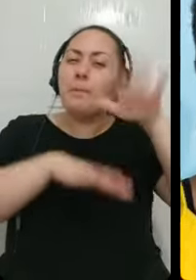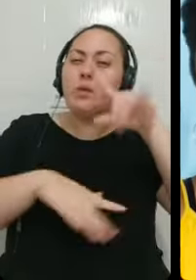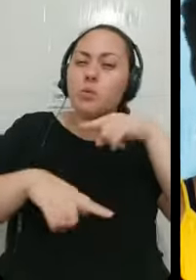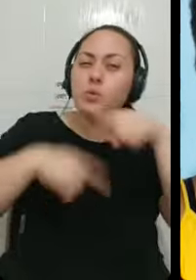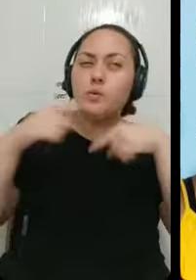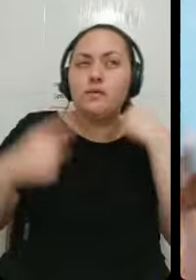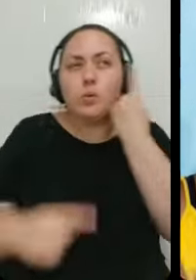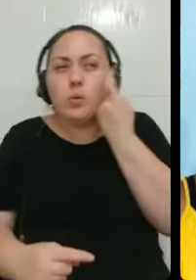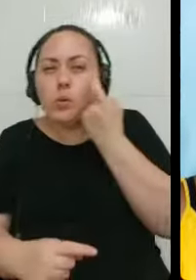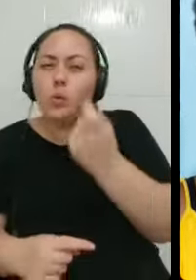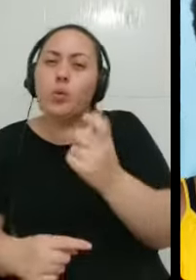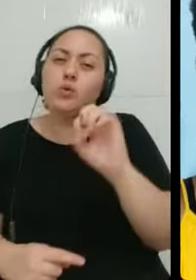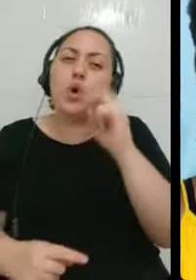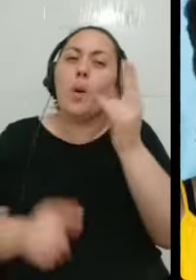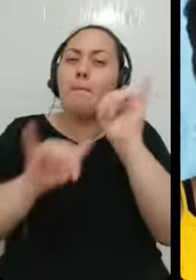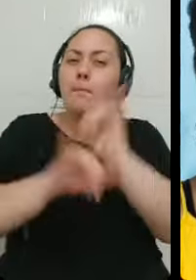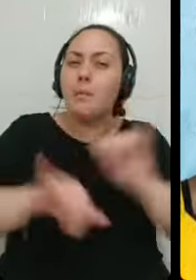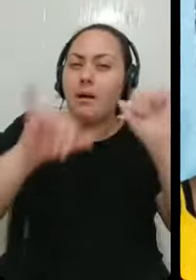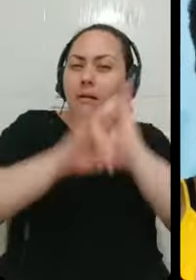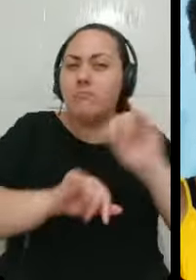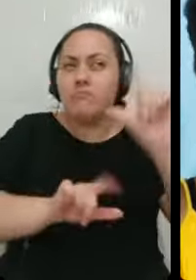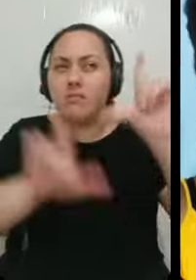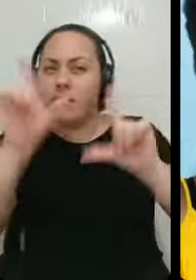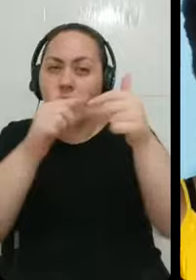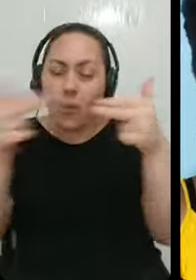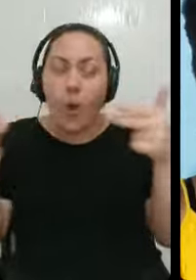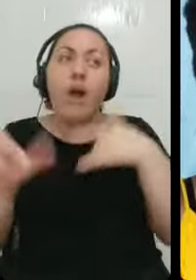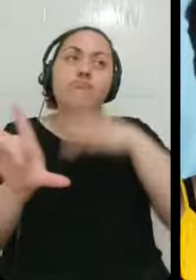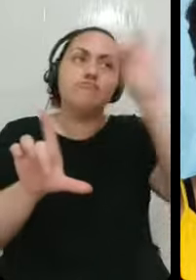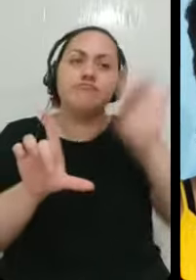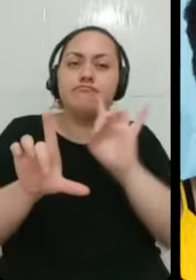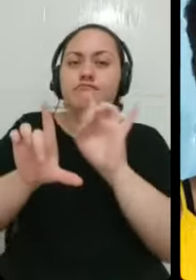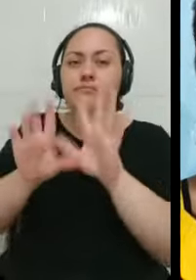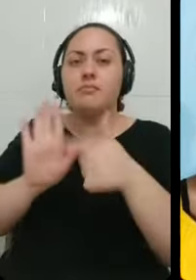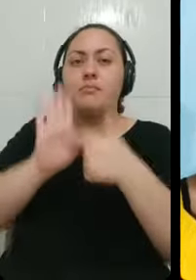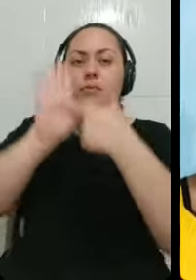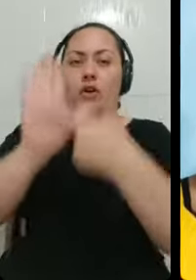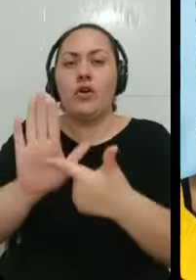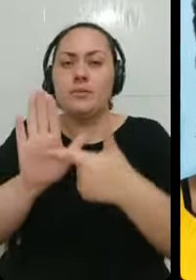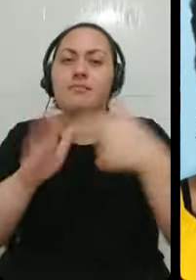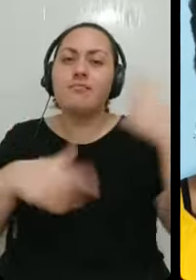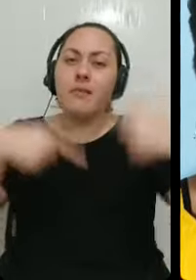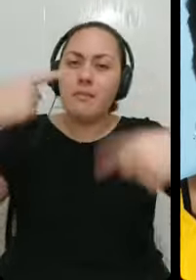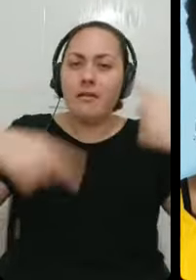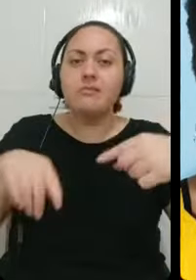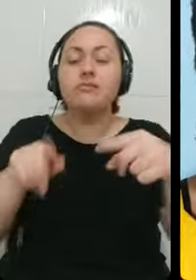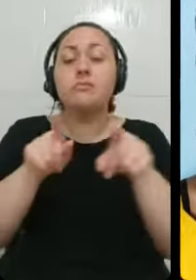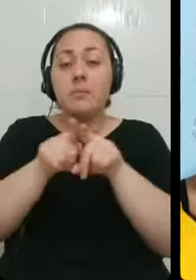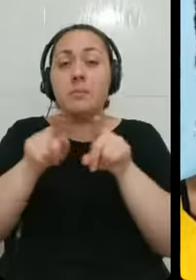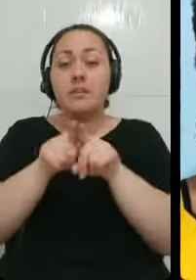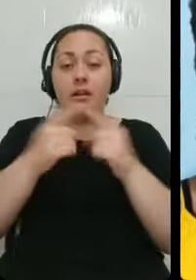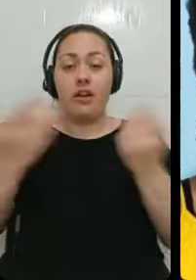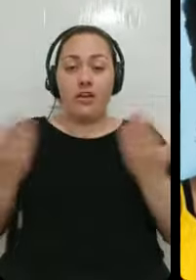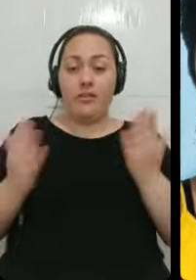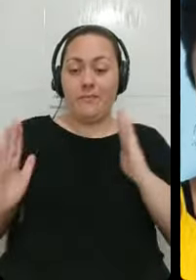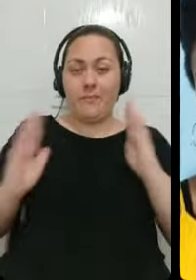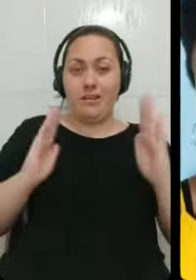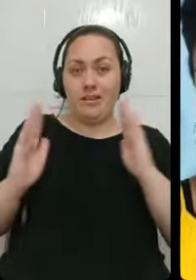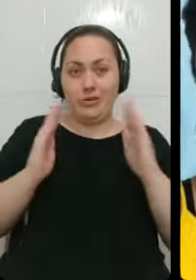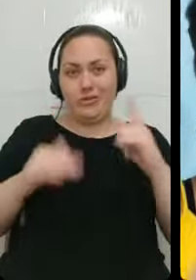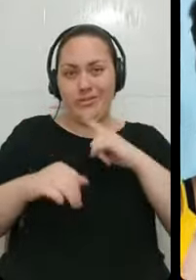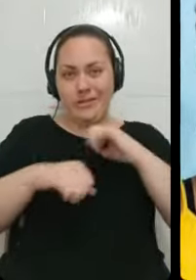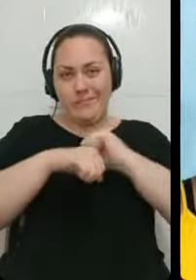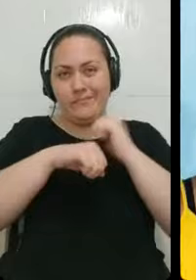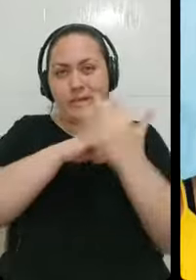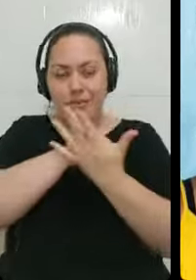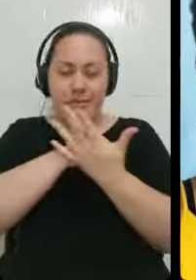a comercial, propaganda, então a gente tenta trazer eles. Até no período de, agora no período de pandemia, em